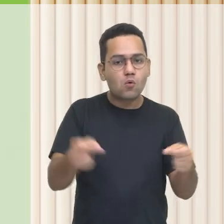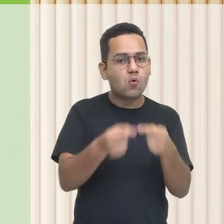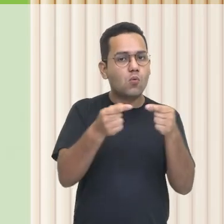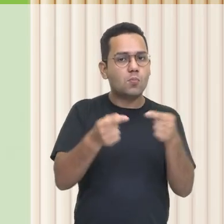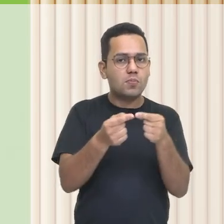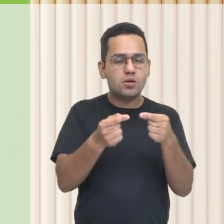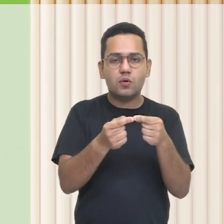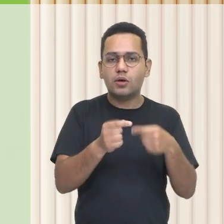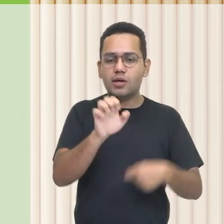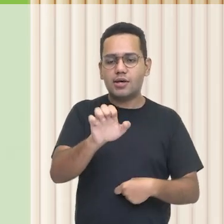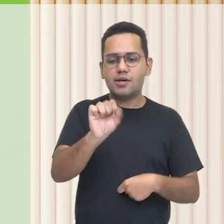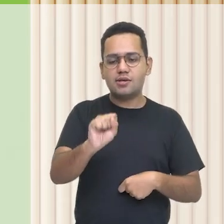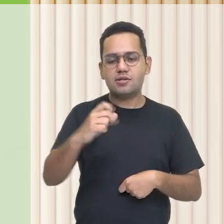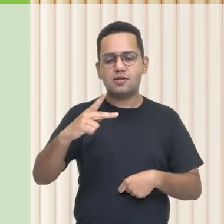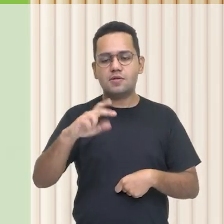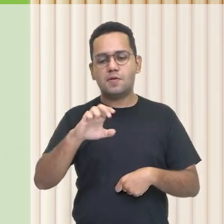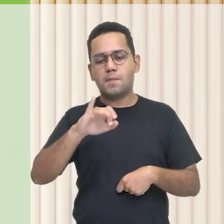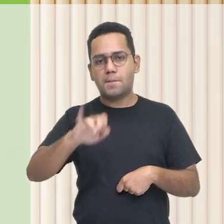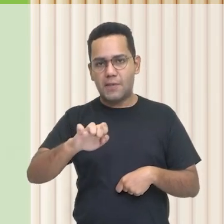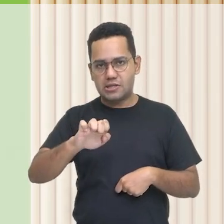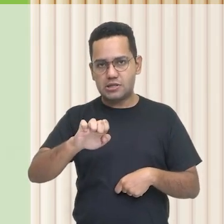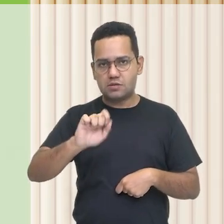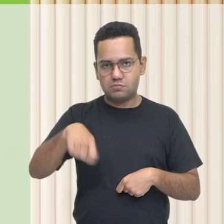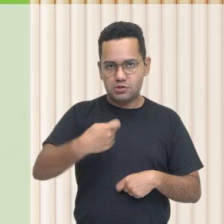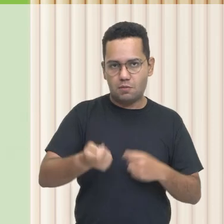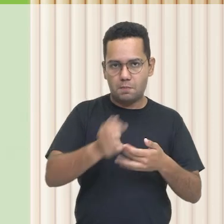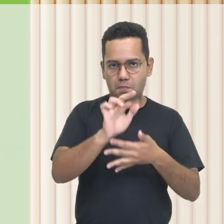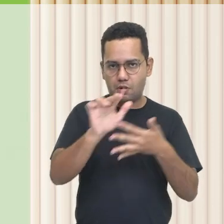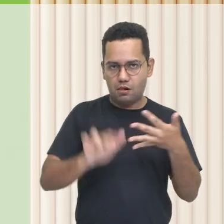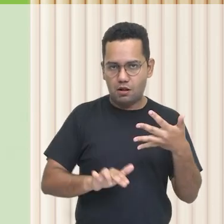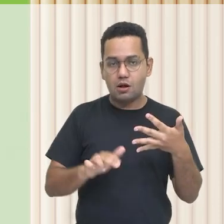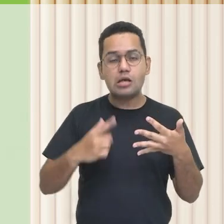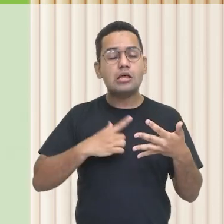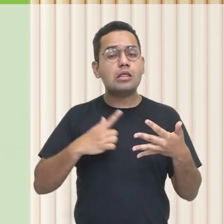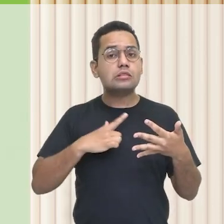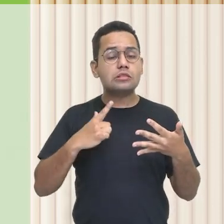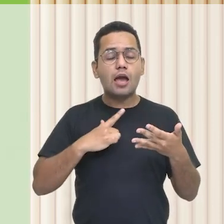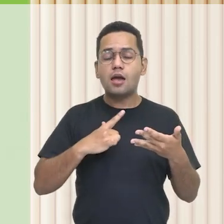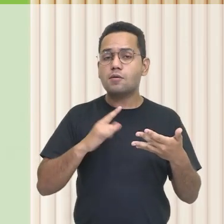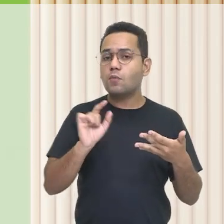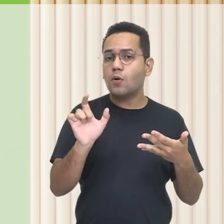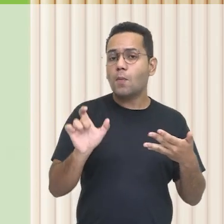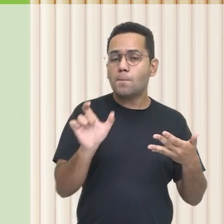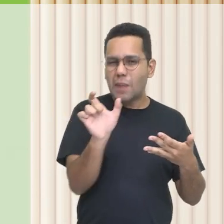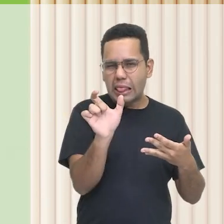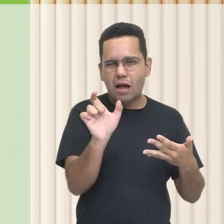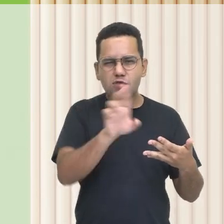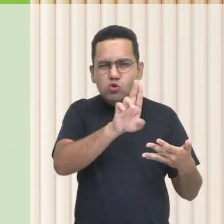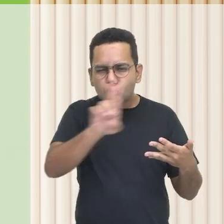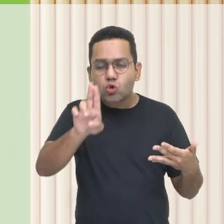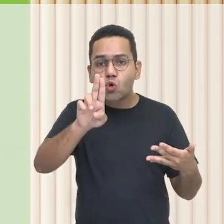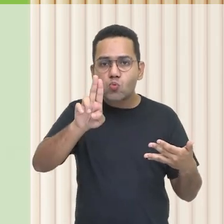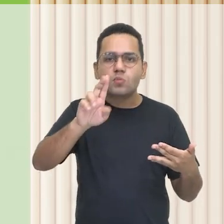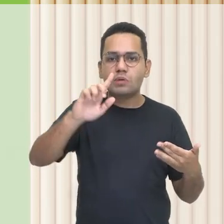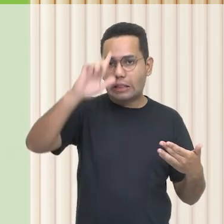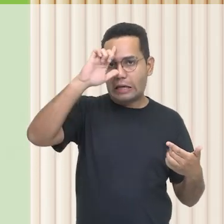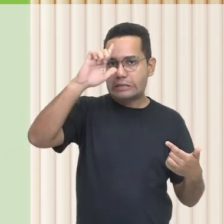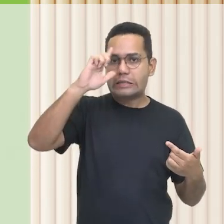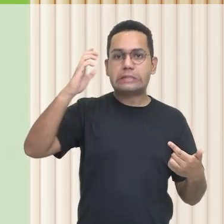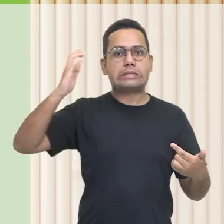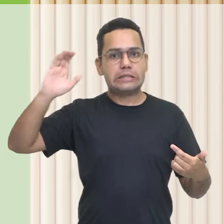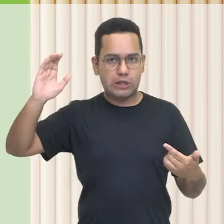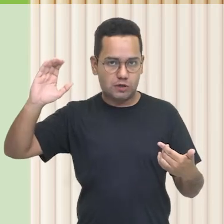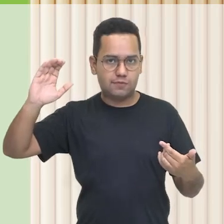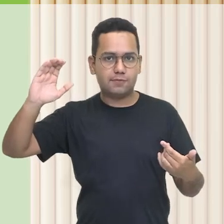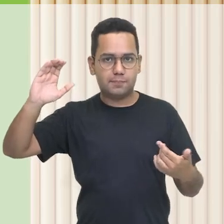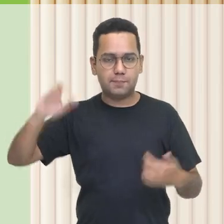espécie eles têm uma denominação S de um nome científico né E esse nome científico